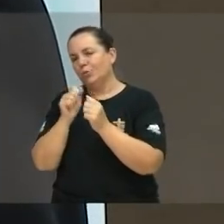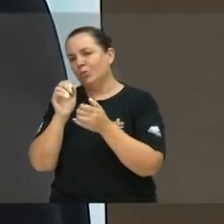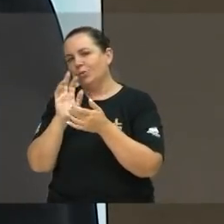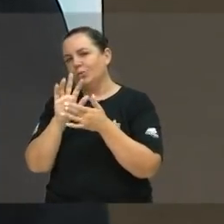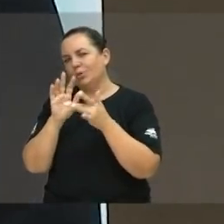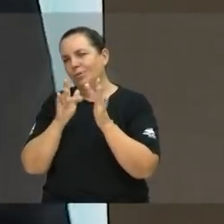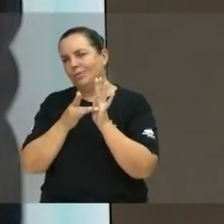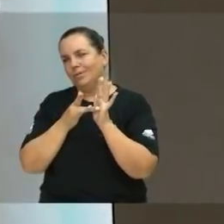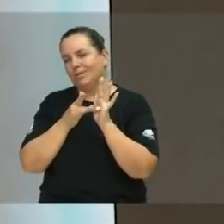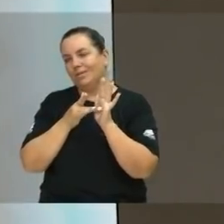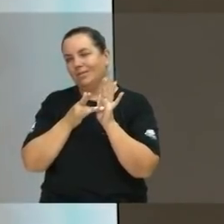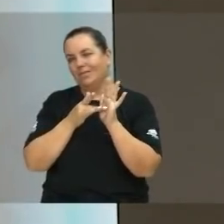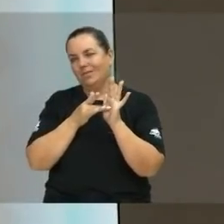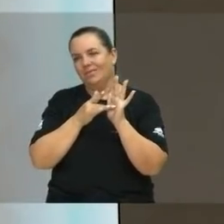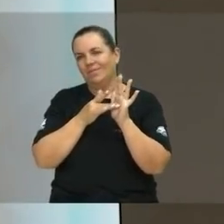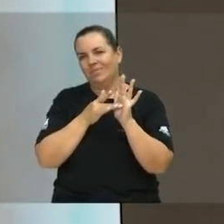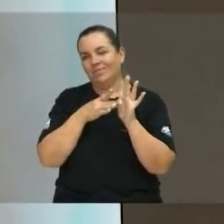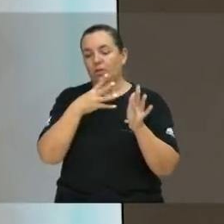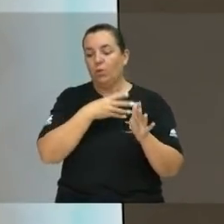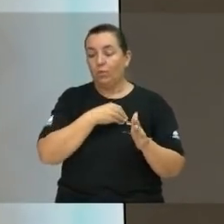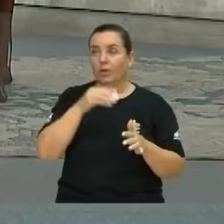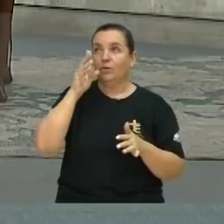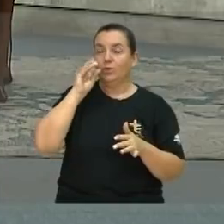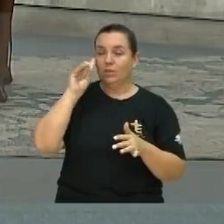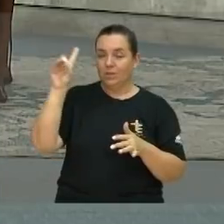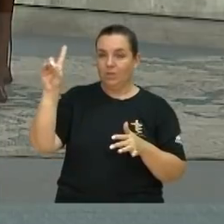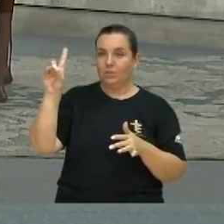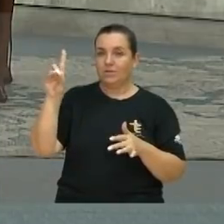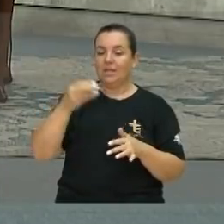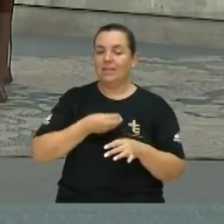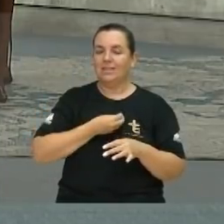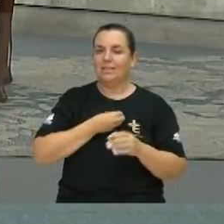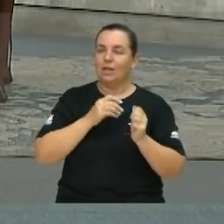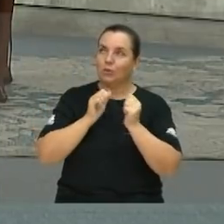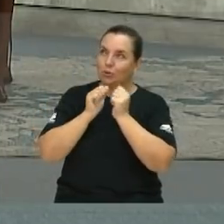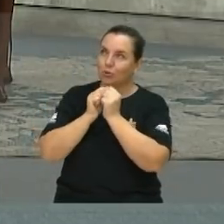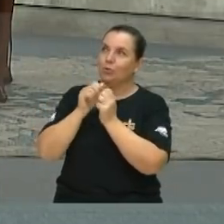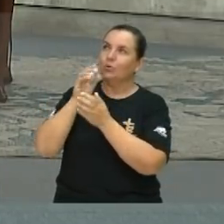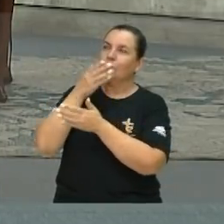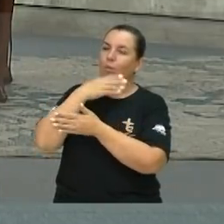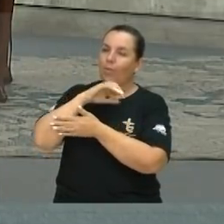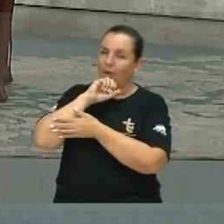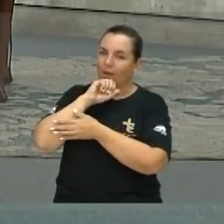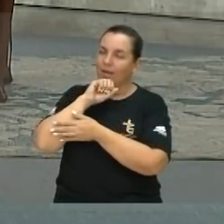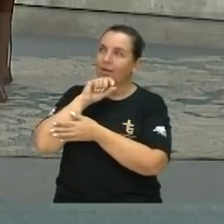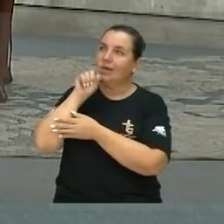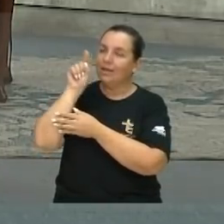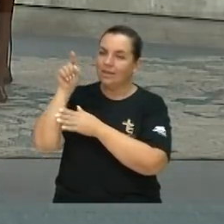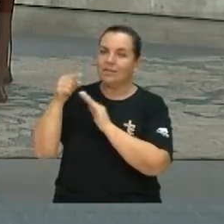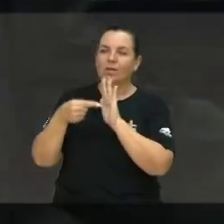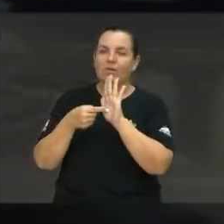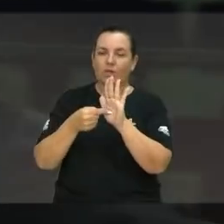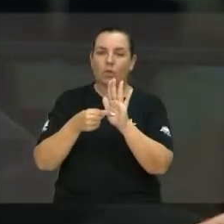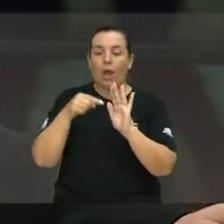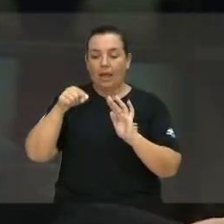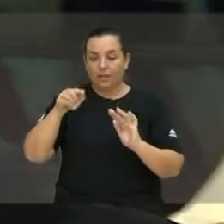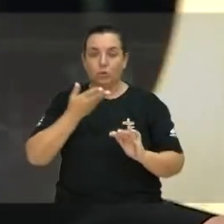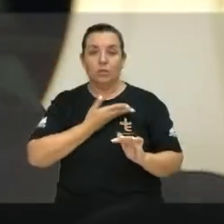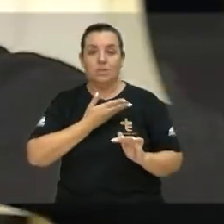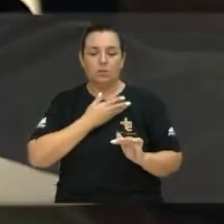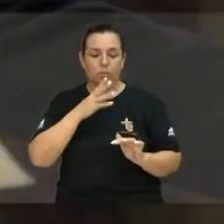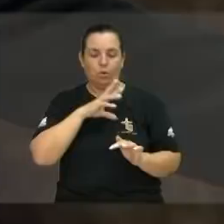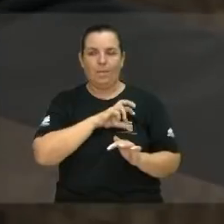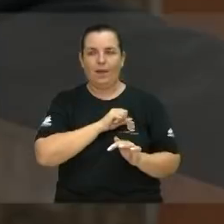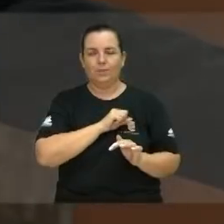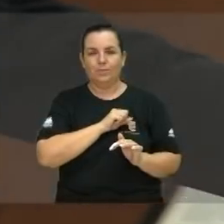jesus o filho de deus que está no seio do pai esse é o revelou aqui o discípulo